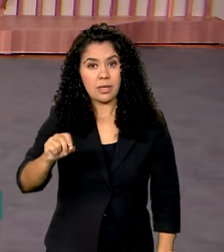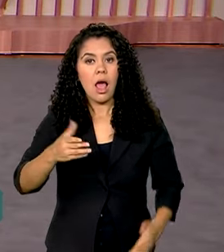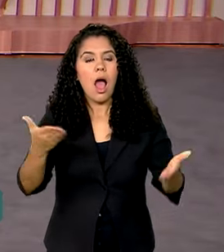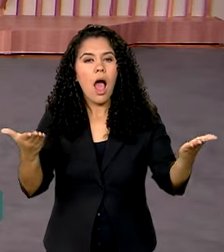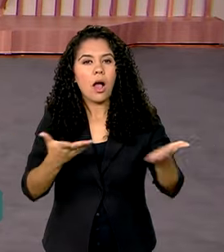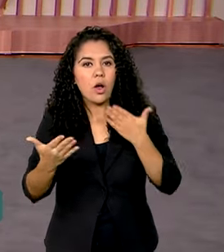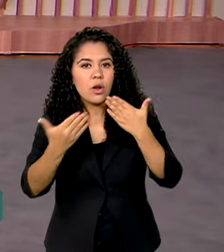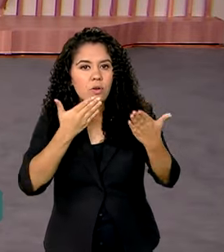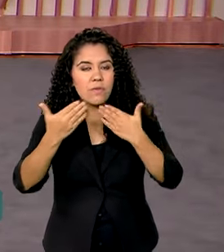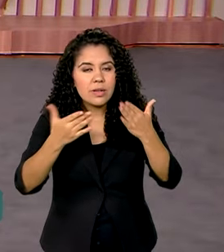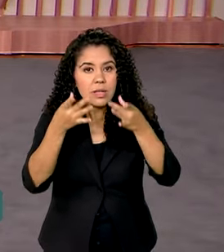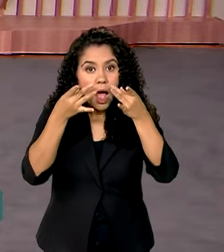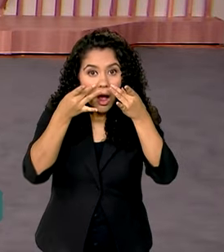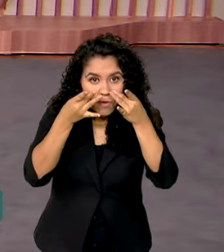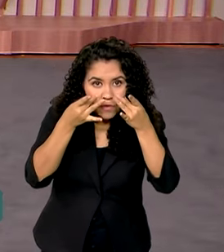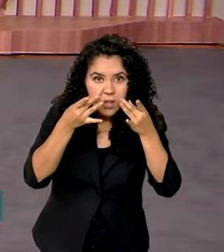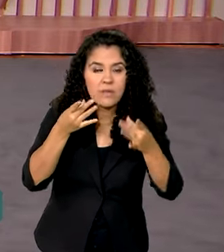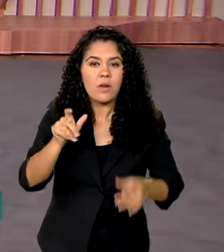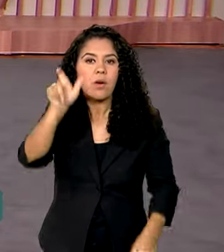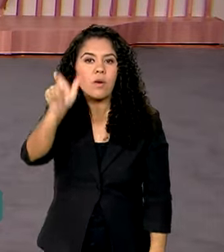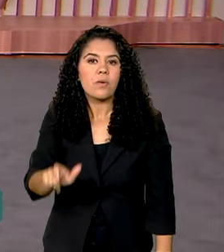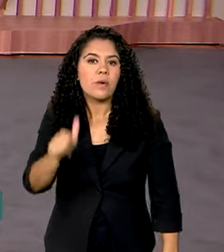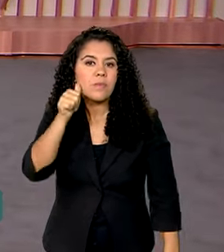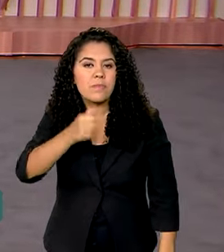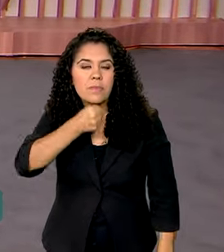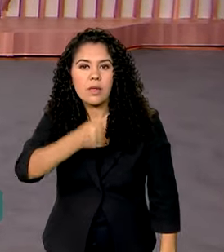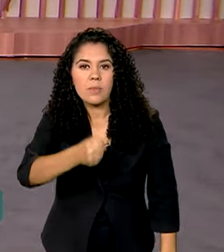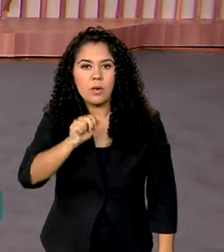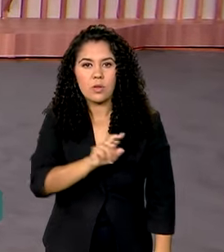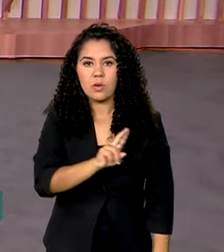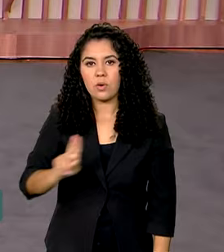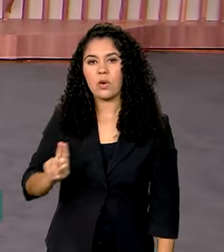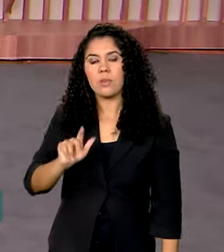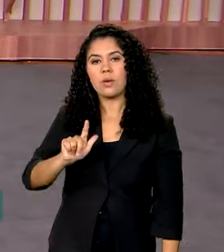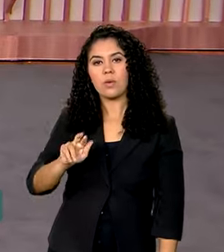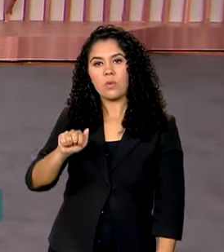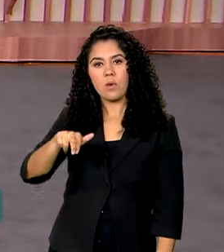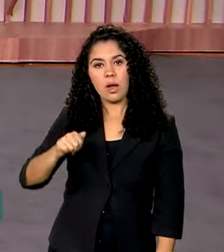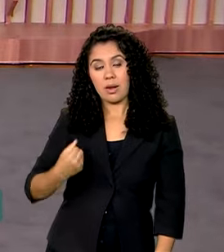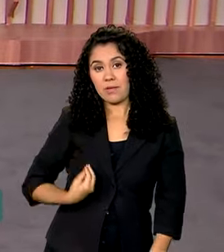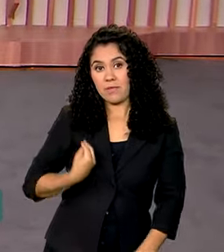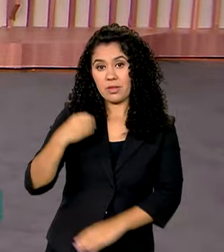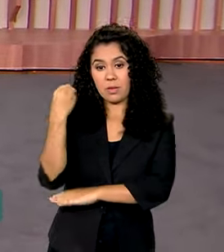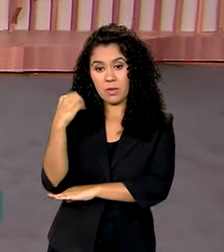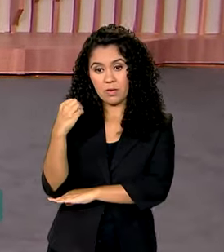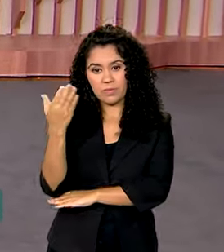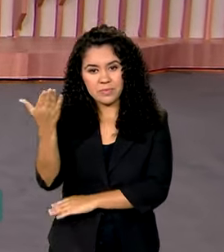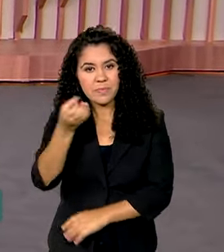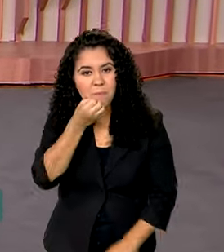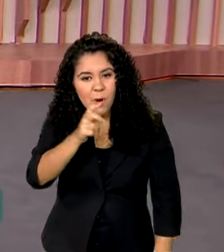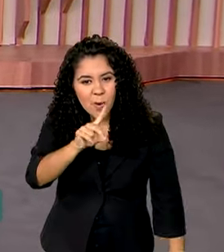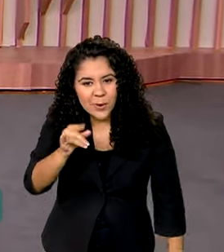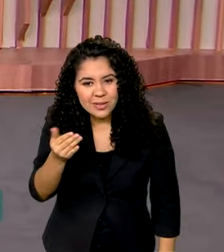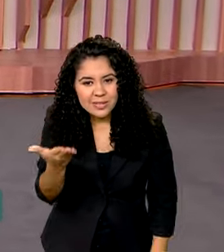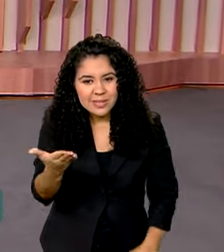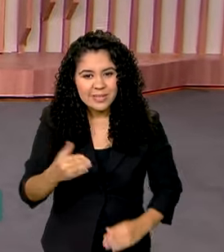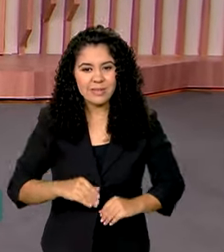ao vivo com a Luana Karen, que está em Porto Alegre e tem as informações para a gente. Bom dia, Luana.